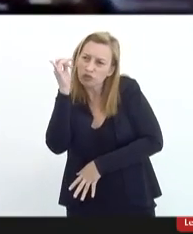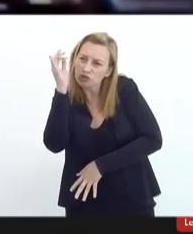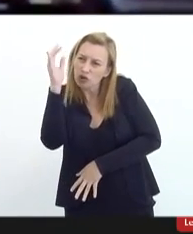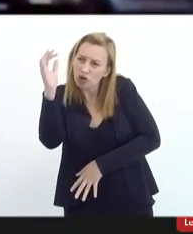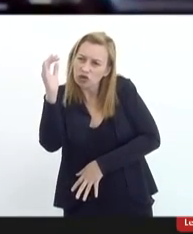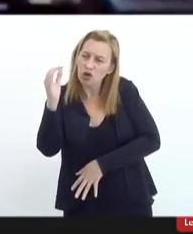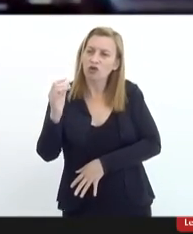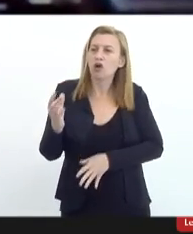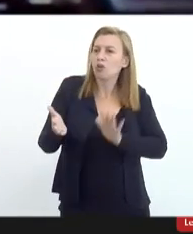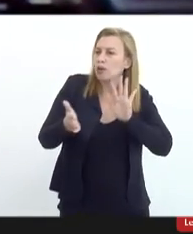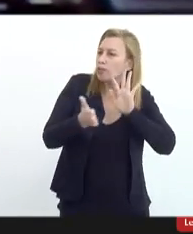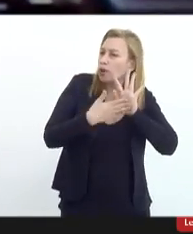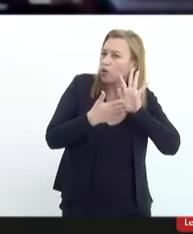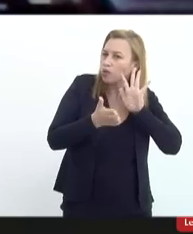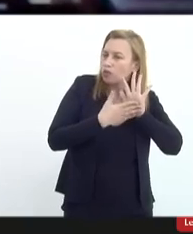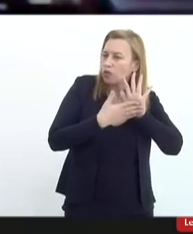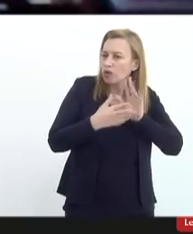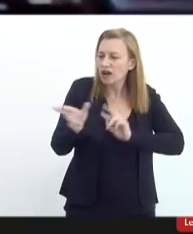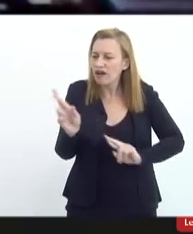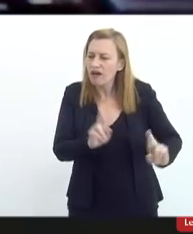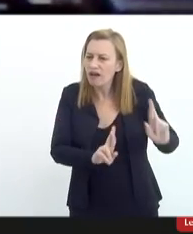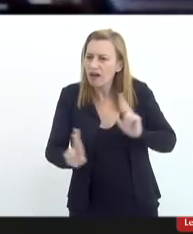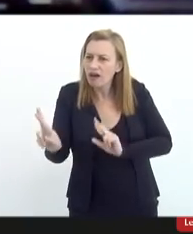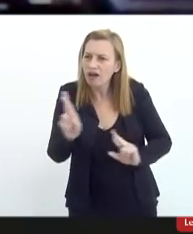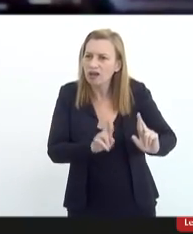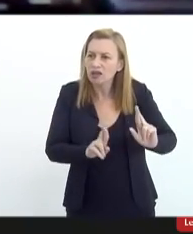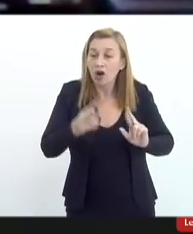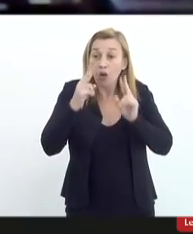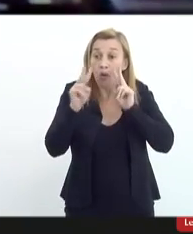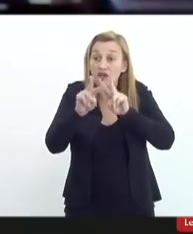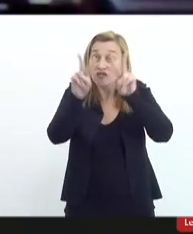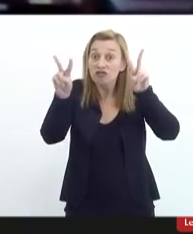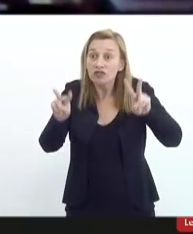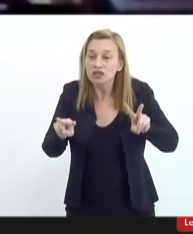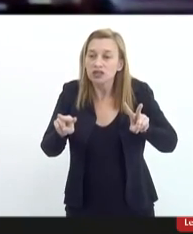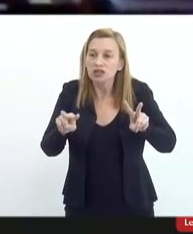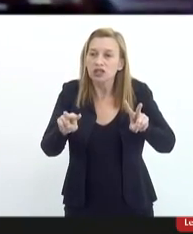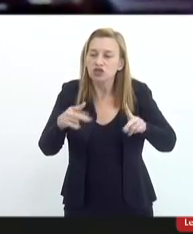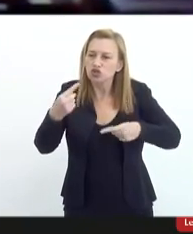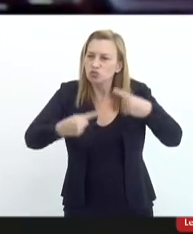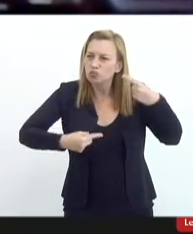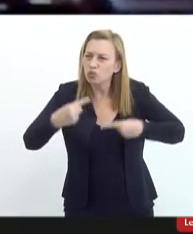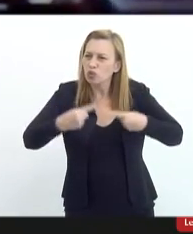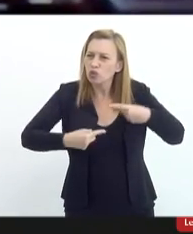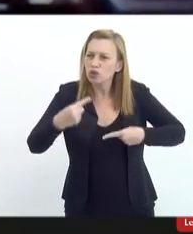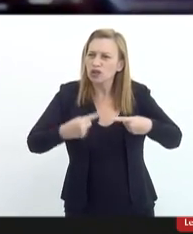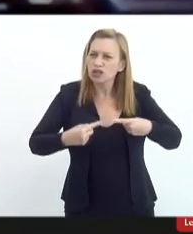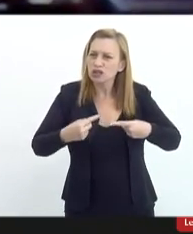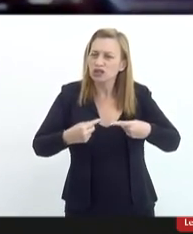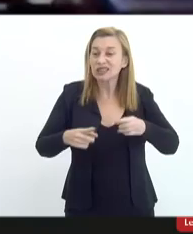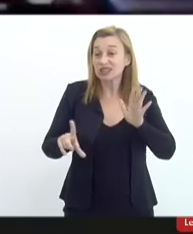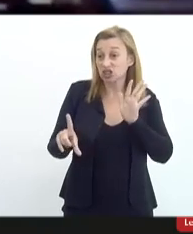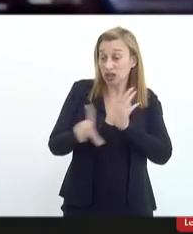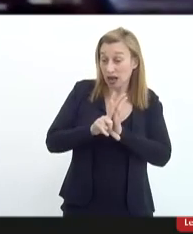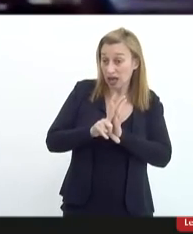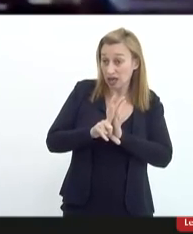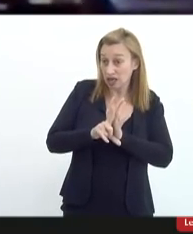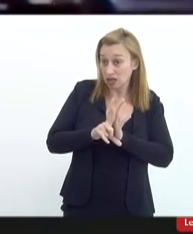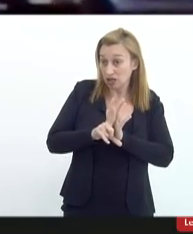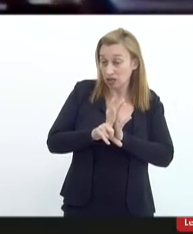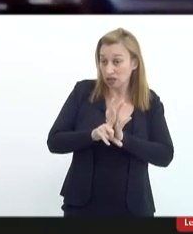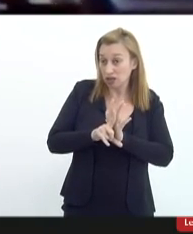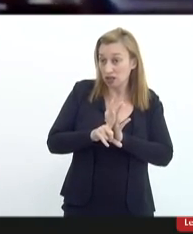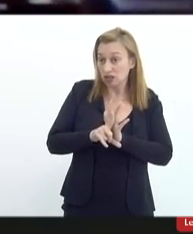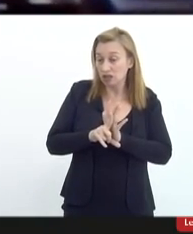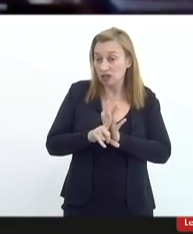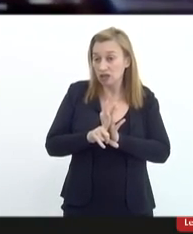uma proposta relacionada a uma visão de política e de legislação que faça com que as